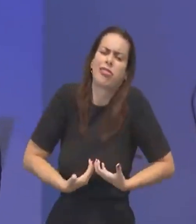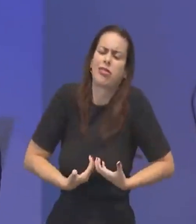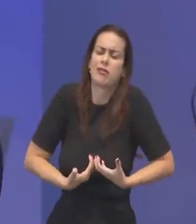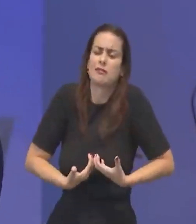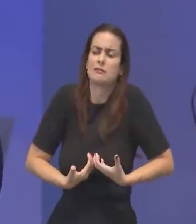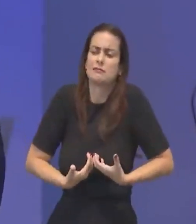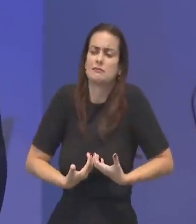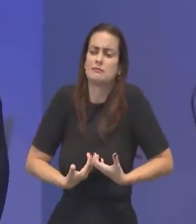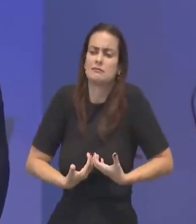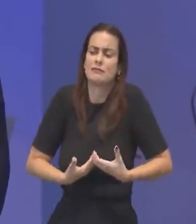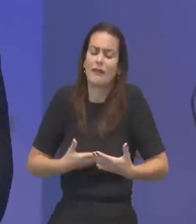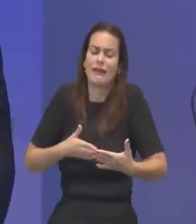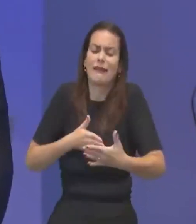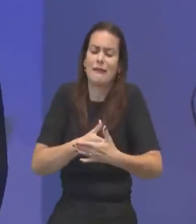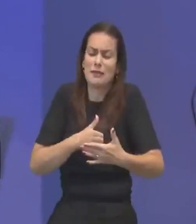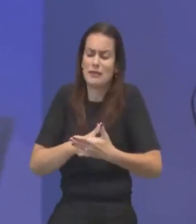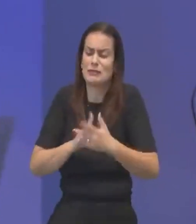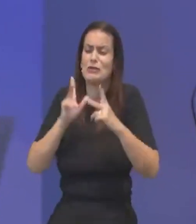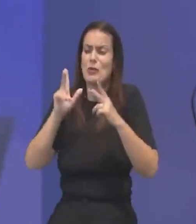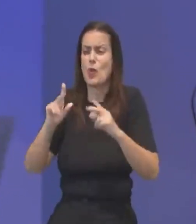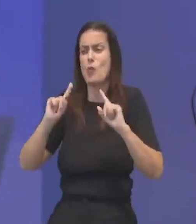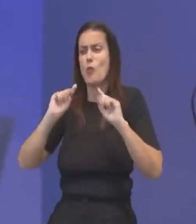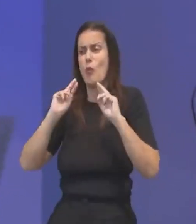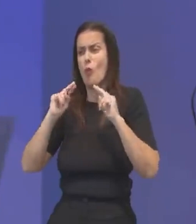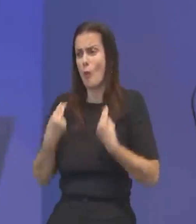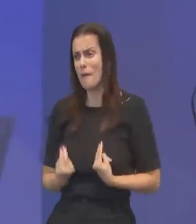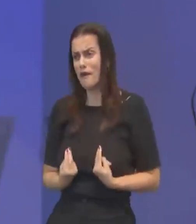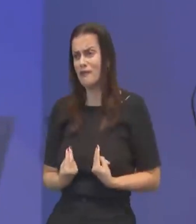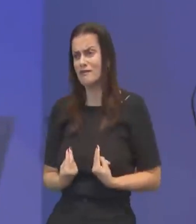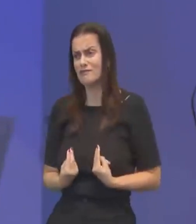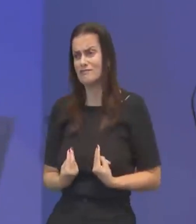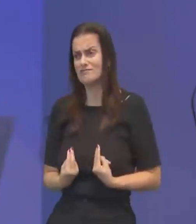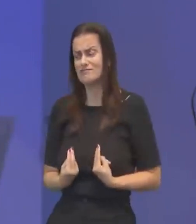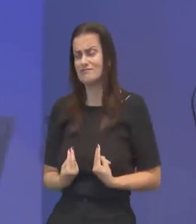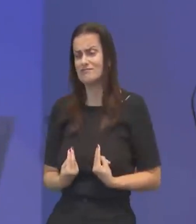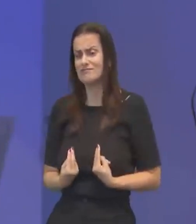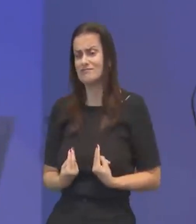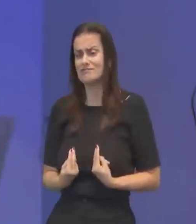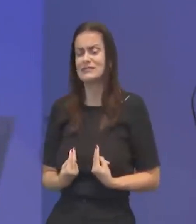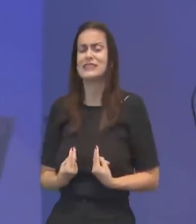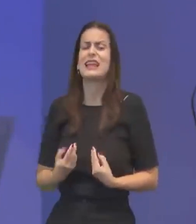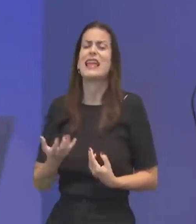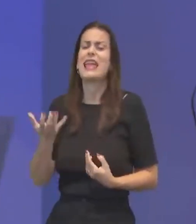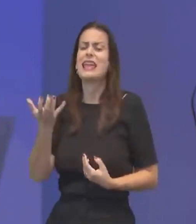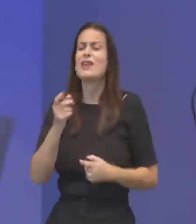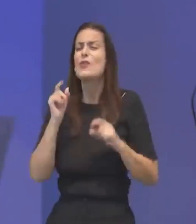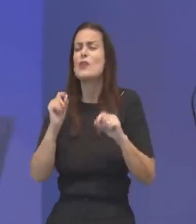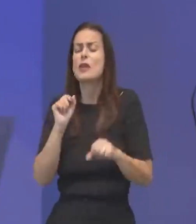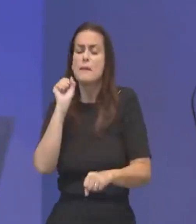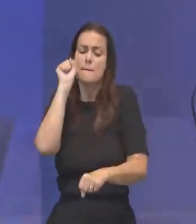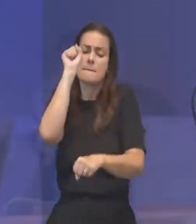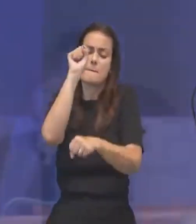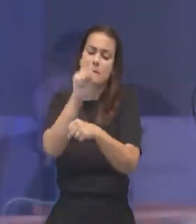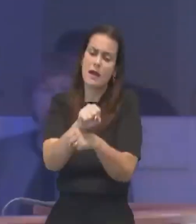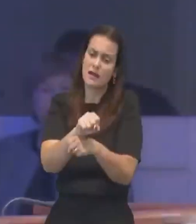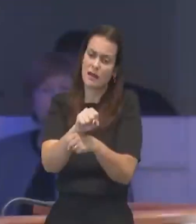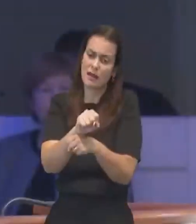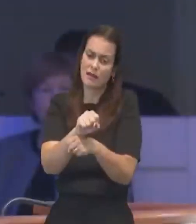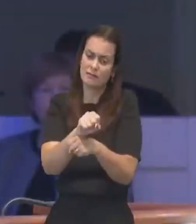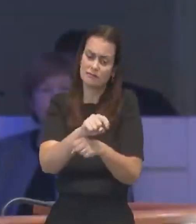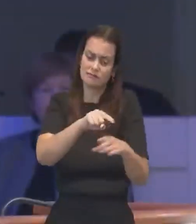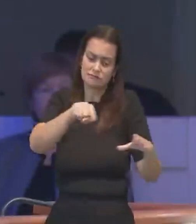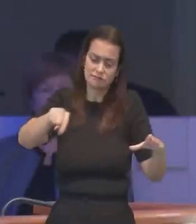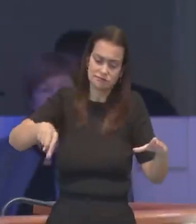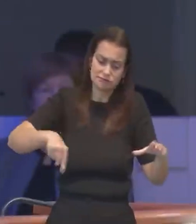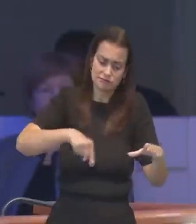nas suas limitações como um ser humano, ele decide parar para diante daquele